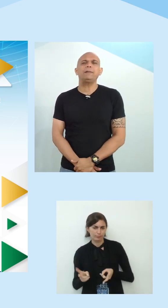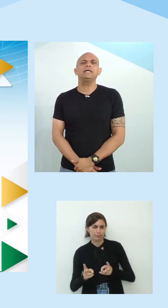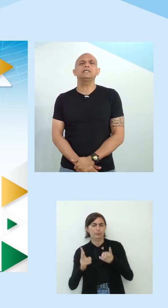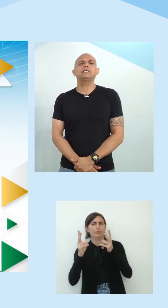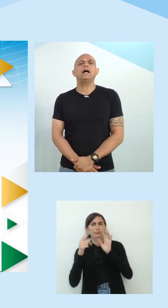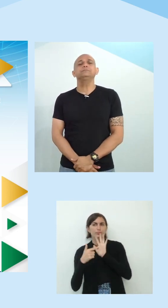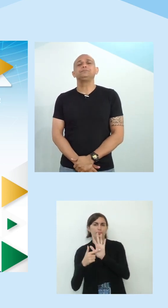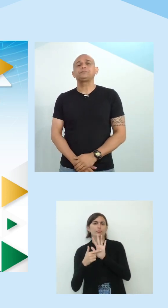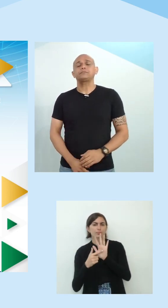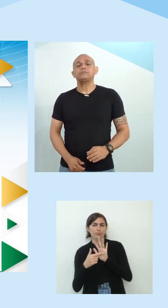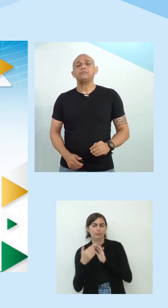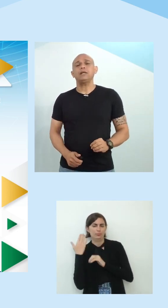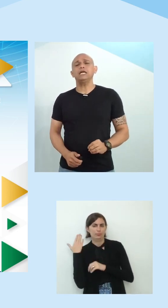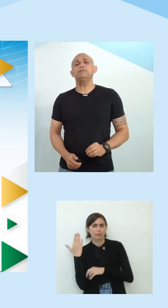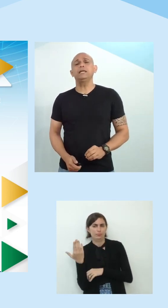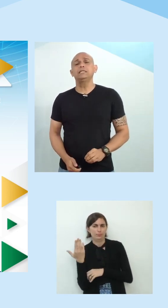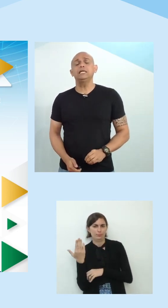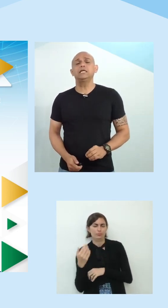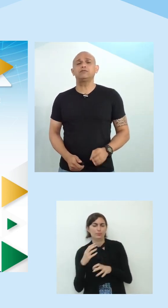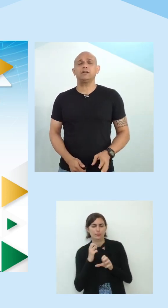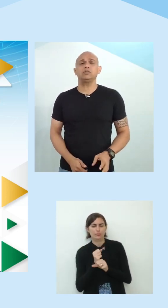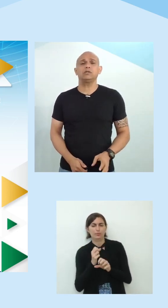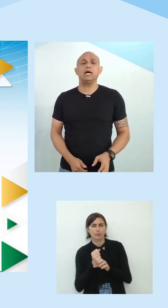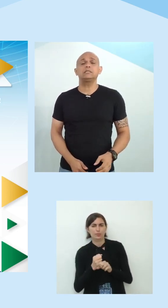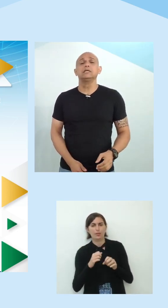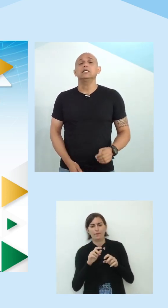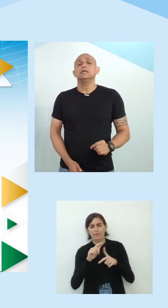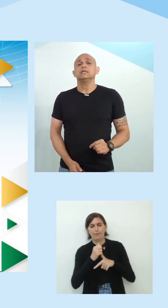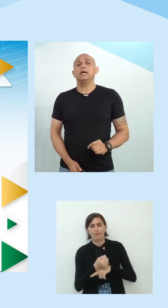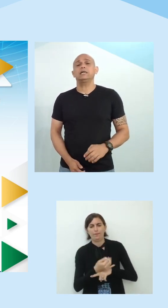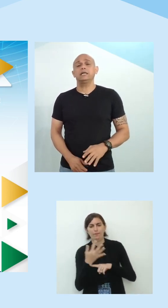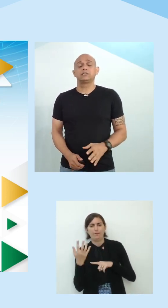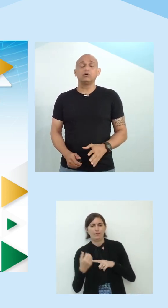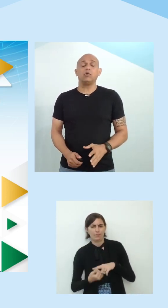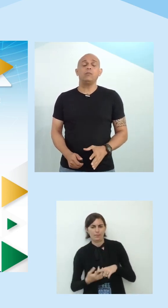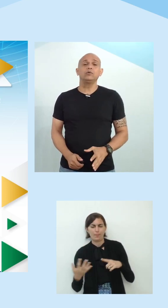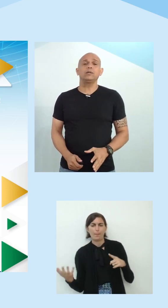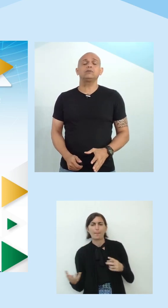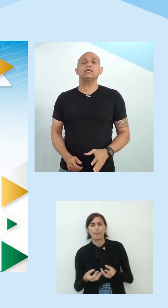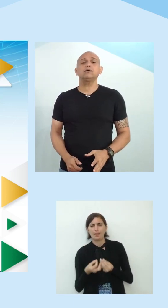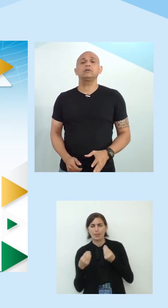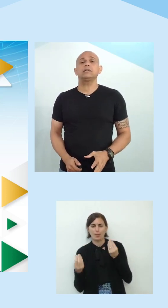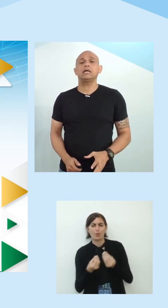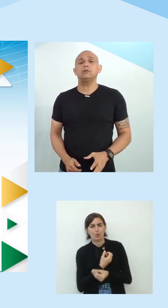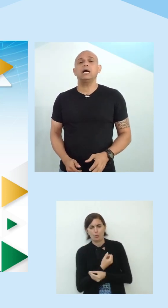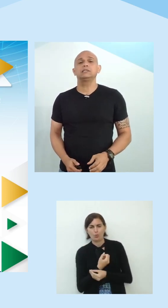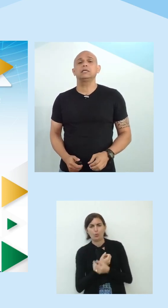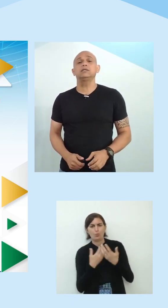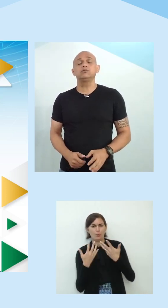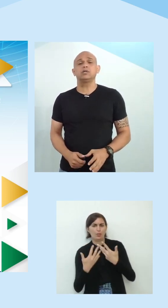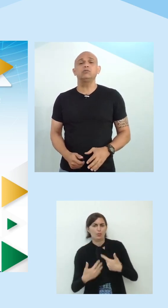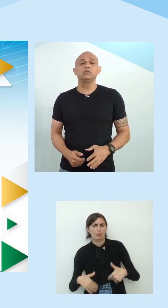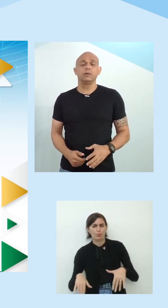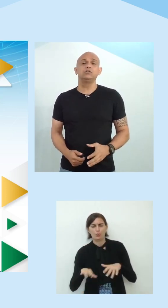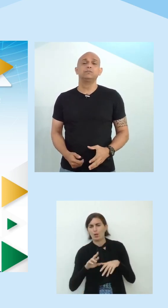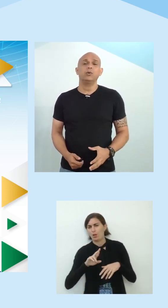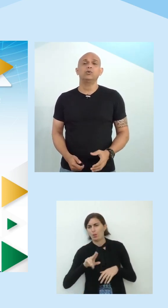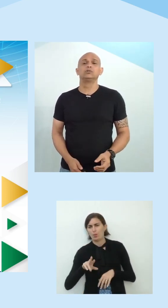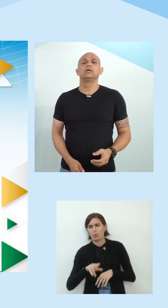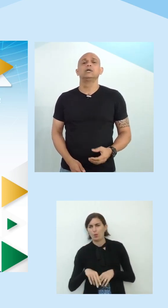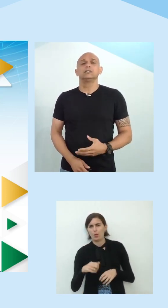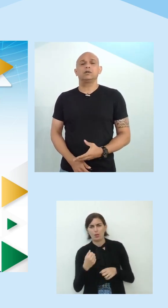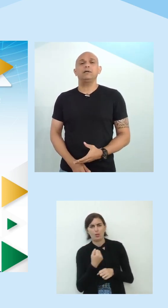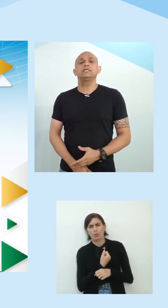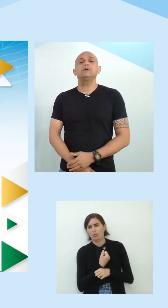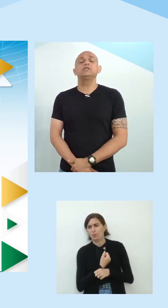vou apresentar as medidas fracionárias, né, que são como números naturais, né? Não são os números